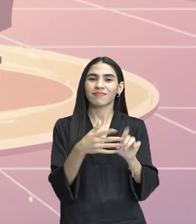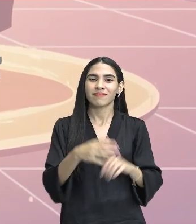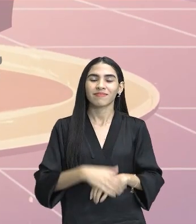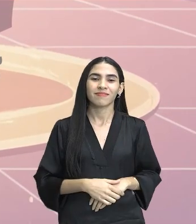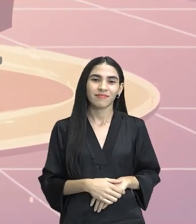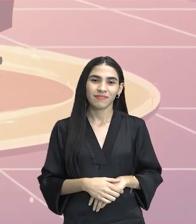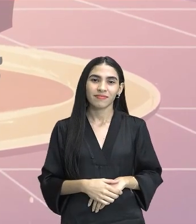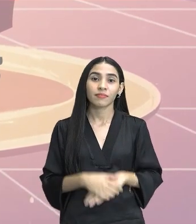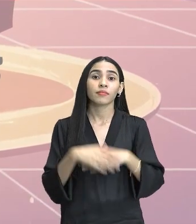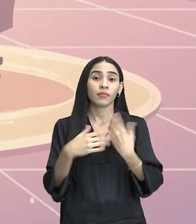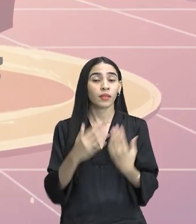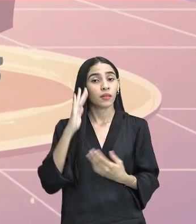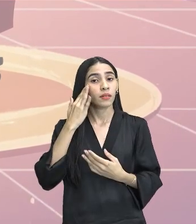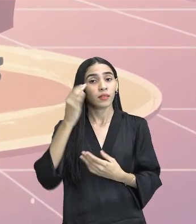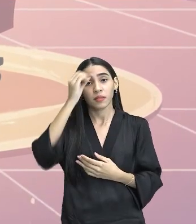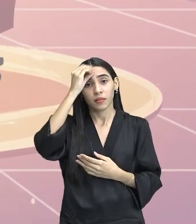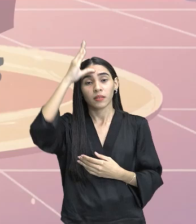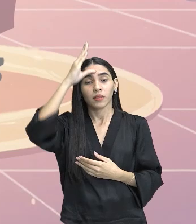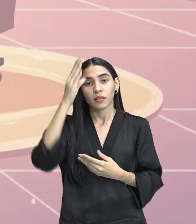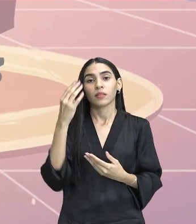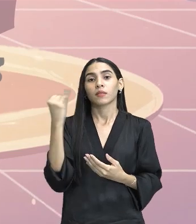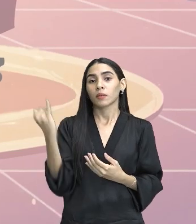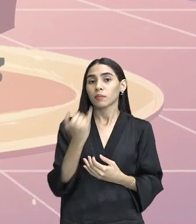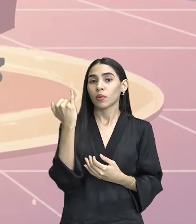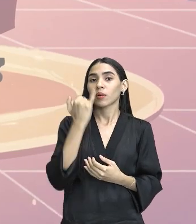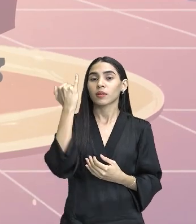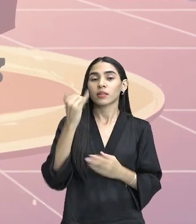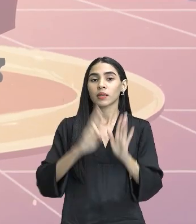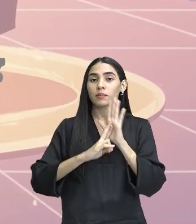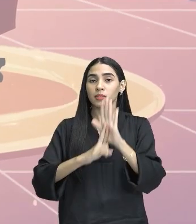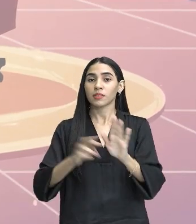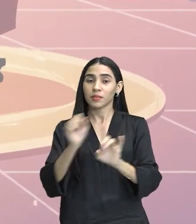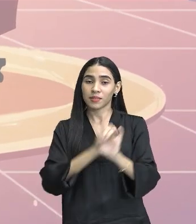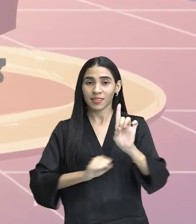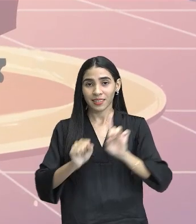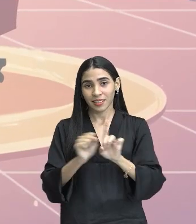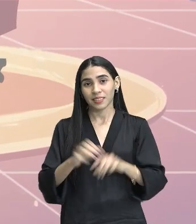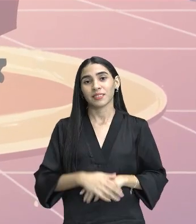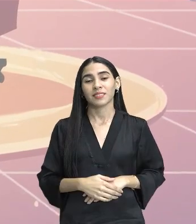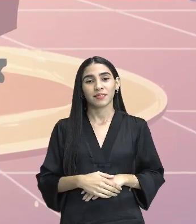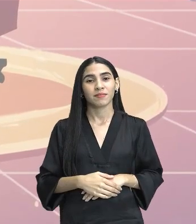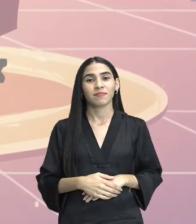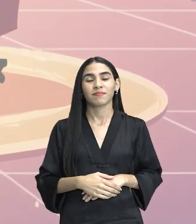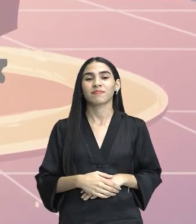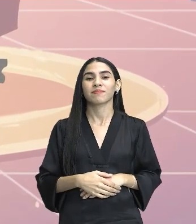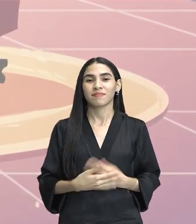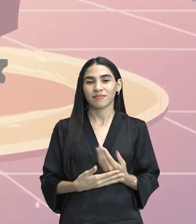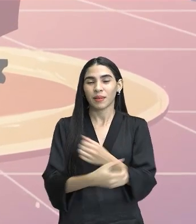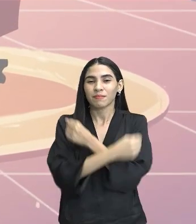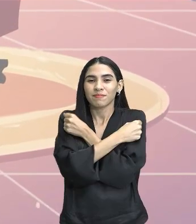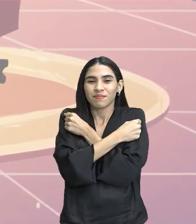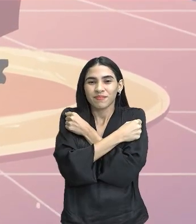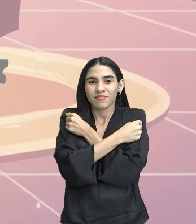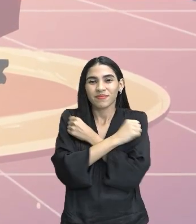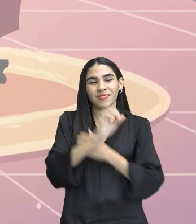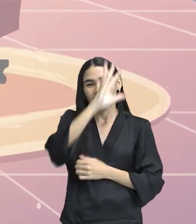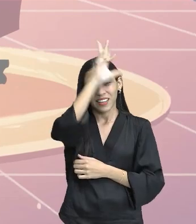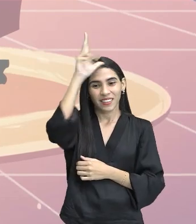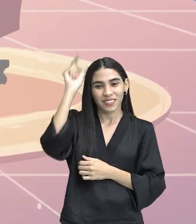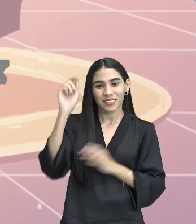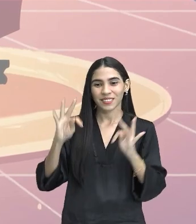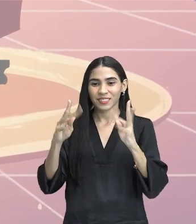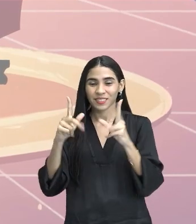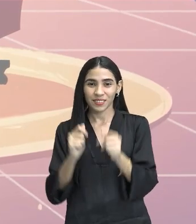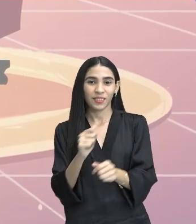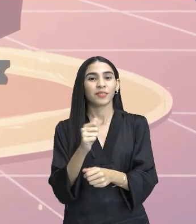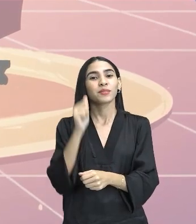engrandece, quanto ao entendimento da importância das representações nas sociedades. Recebo o carinhoso e quente abraço amazônico de todos